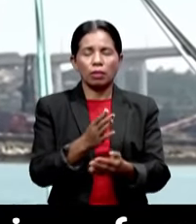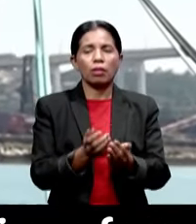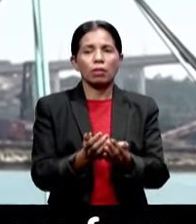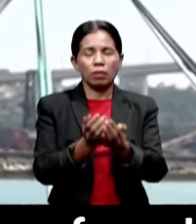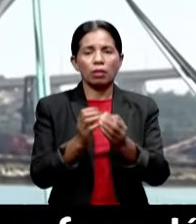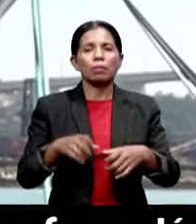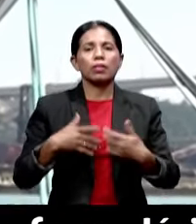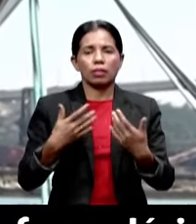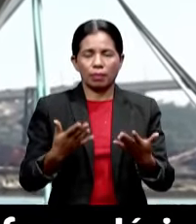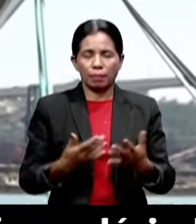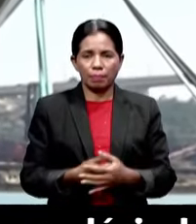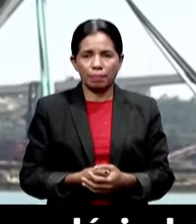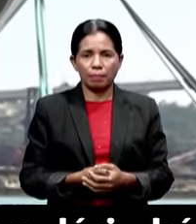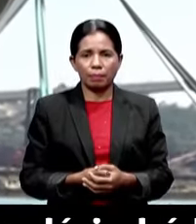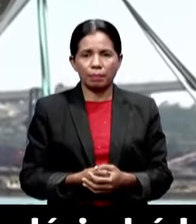Para isso, ela